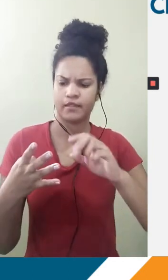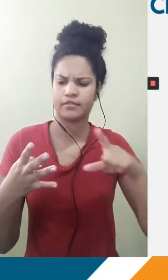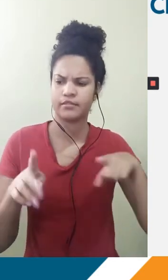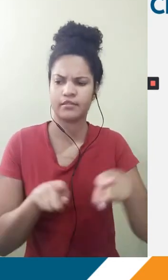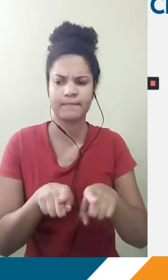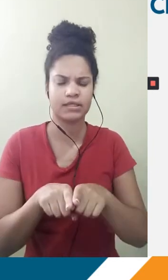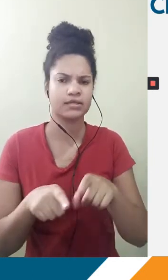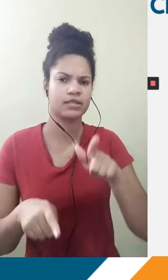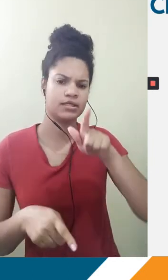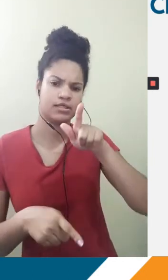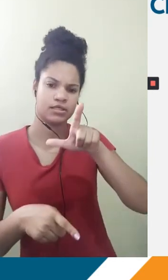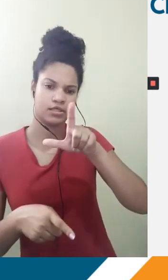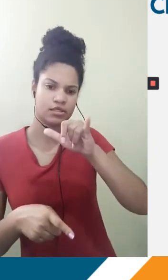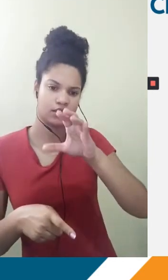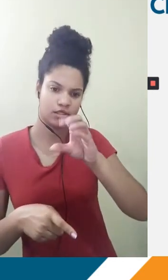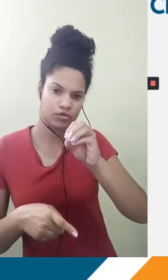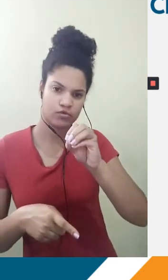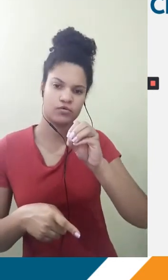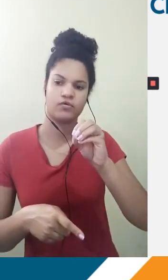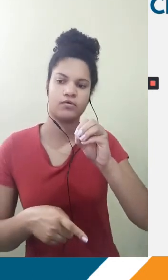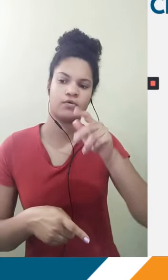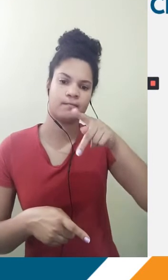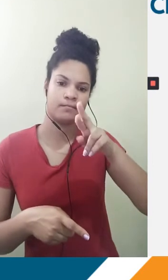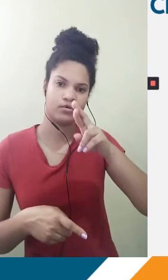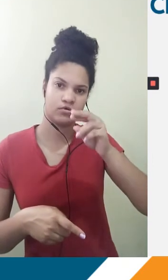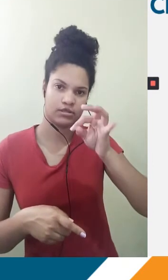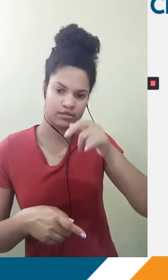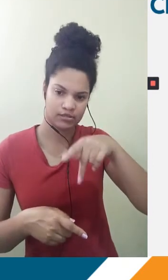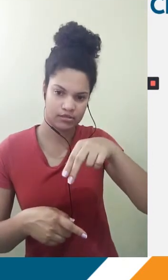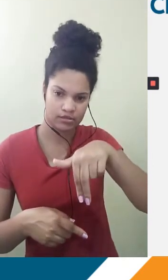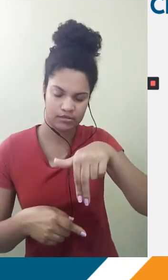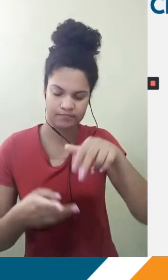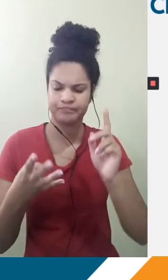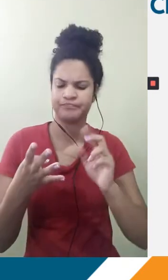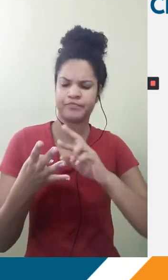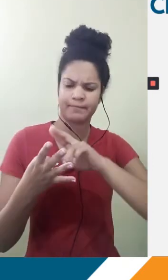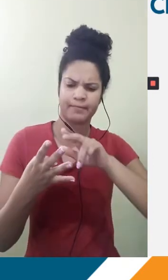também a junção dos glicídios com gorduras,